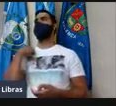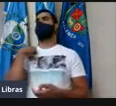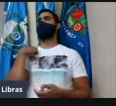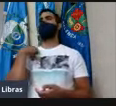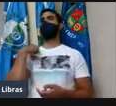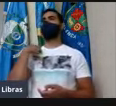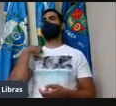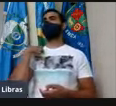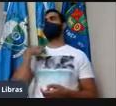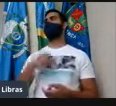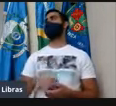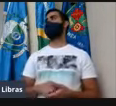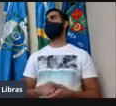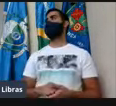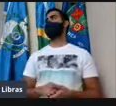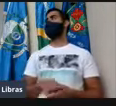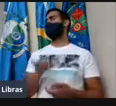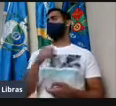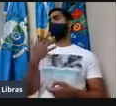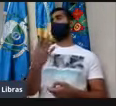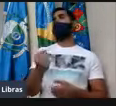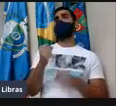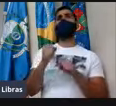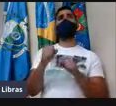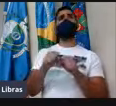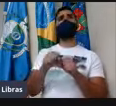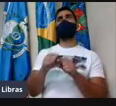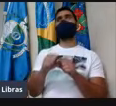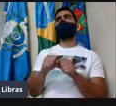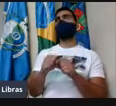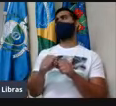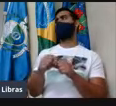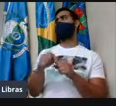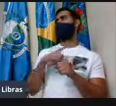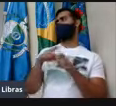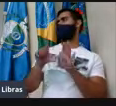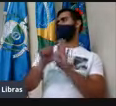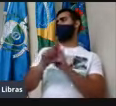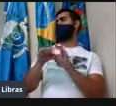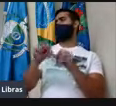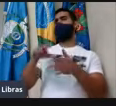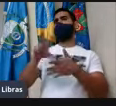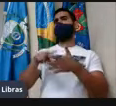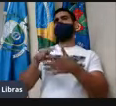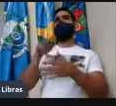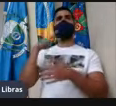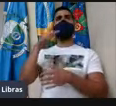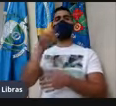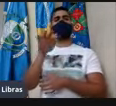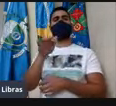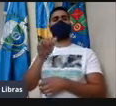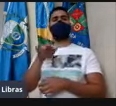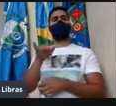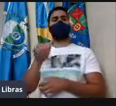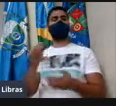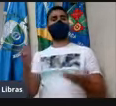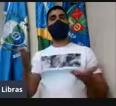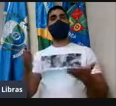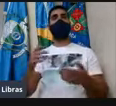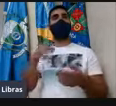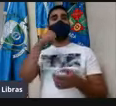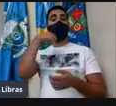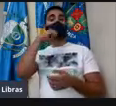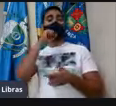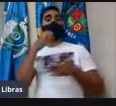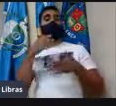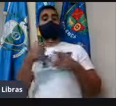vocês concordam que nós possamos dar a legalidade para os requerimentos da vereadora Fabiana, que hoje se tornou mamãe, e ela